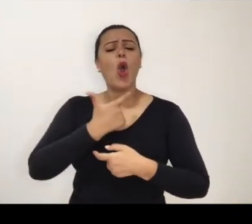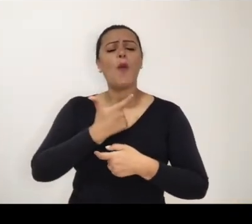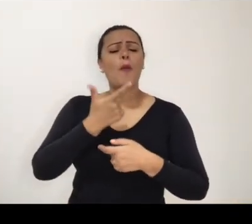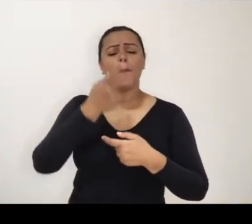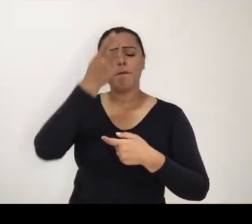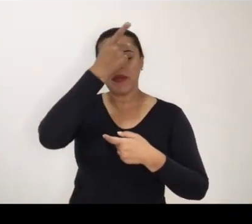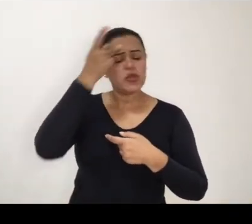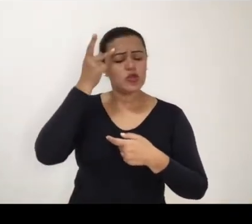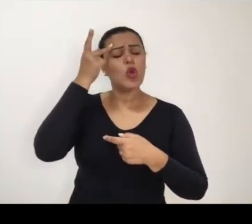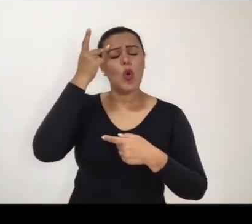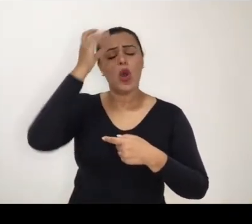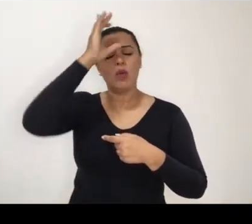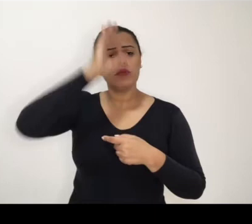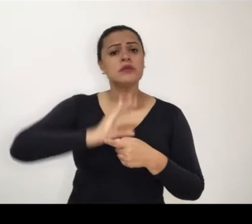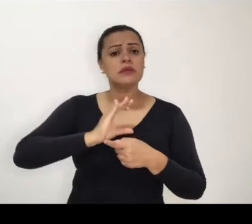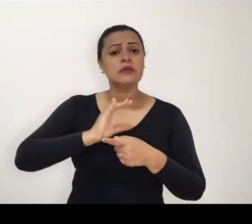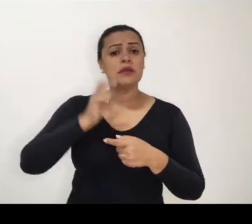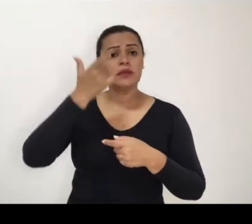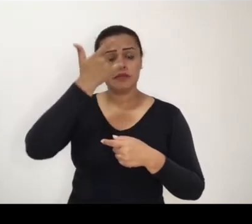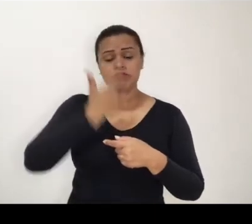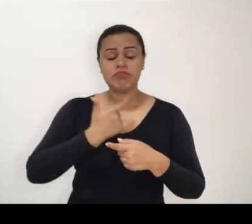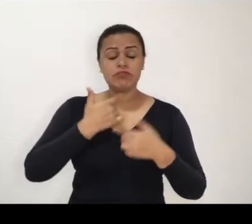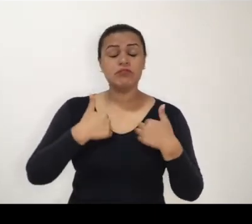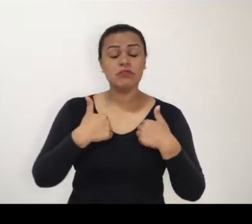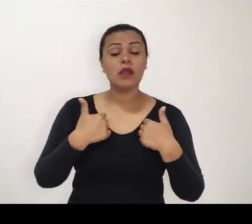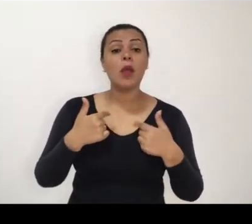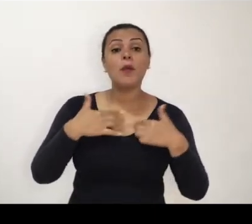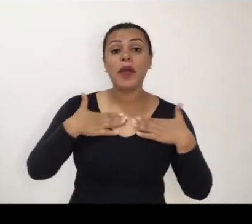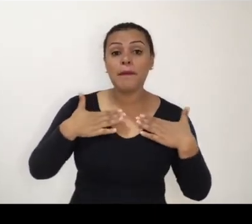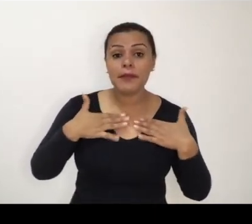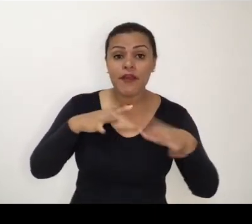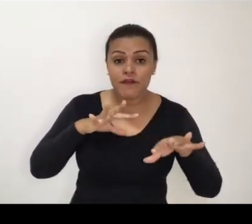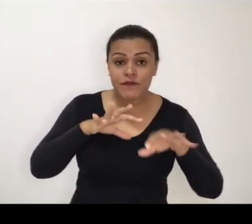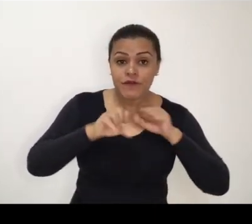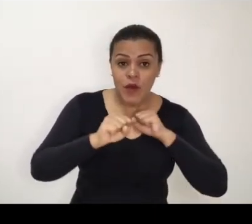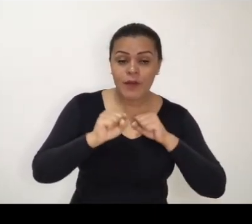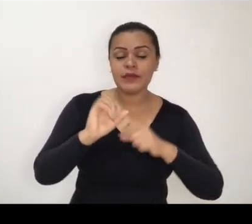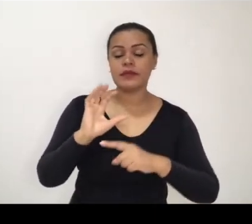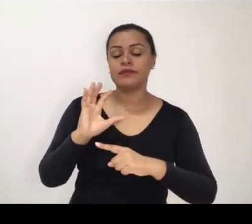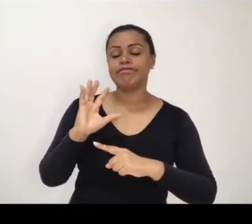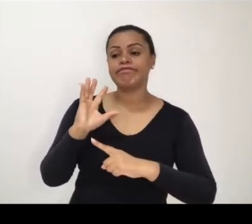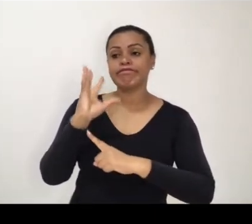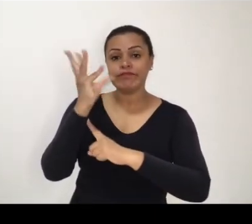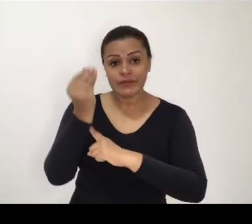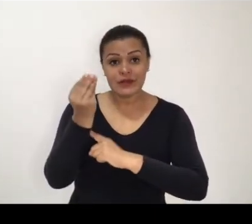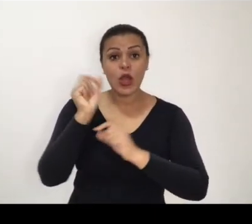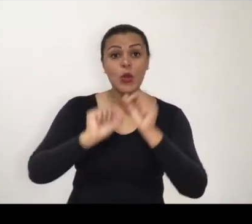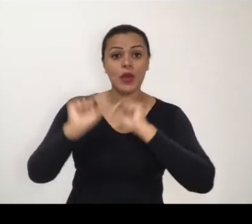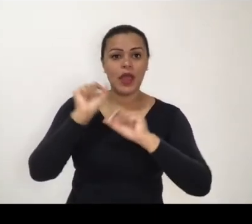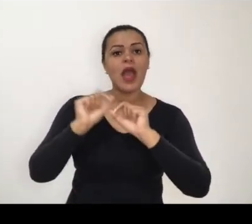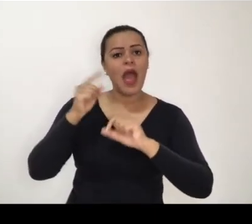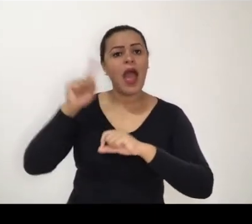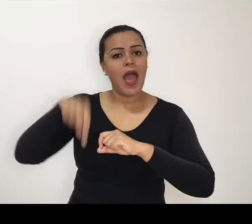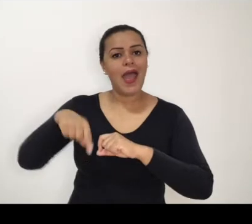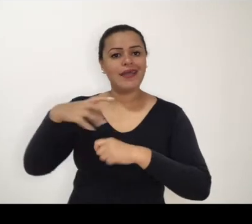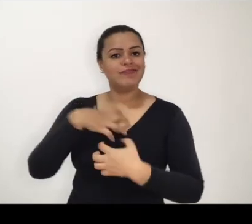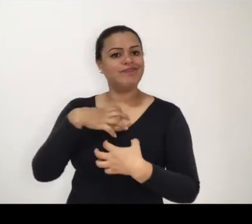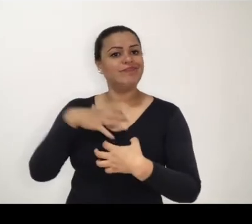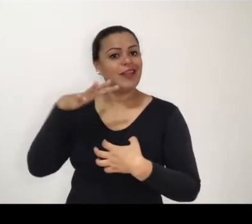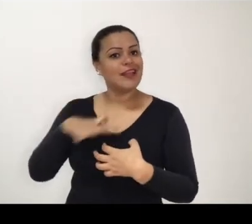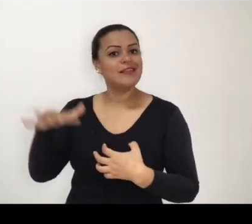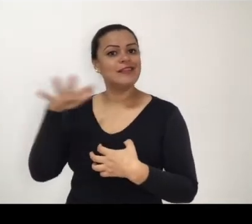cidadã, como pessoa. Porque a minha formação artística, ela vem desse lugar, né? Ela não